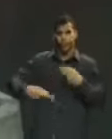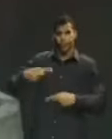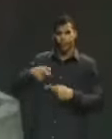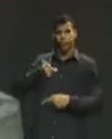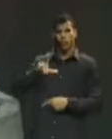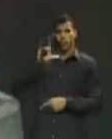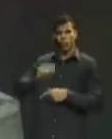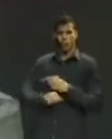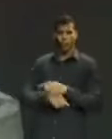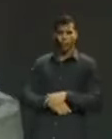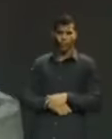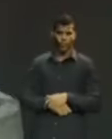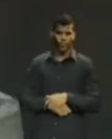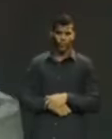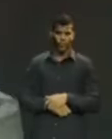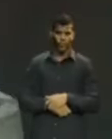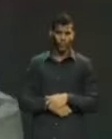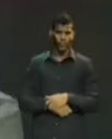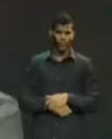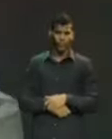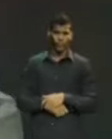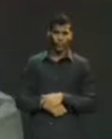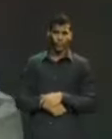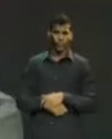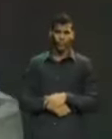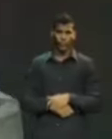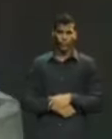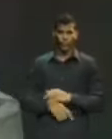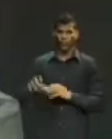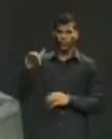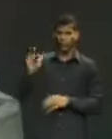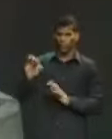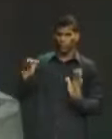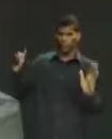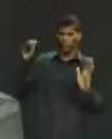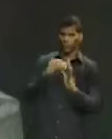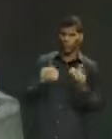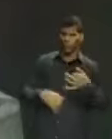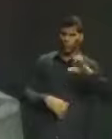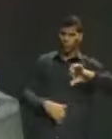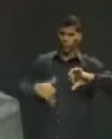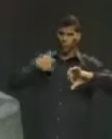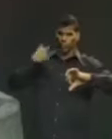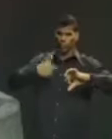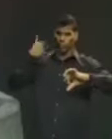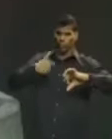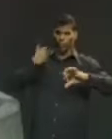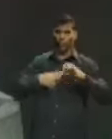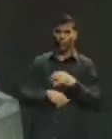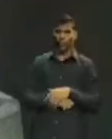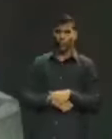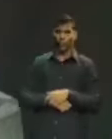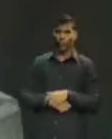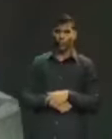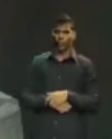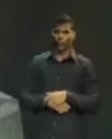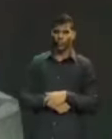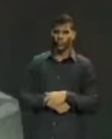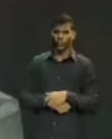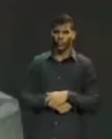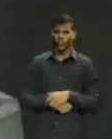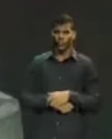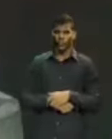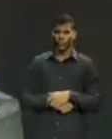sobretudo, na faixa etária de 10 a 19 anos. 10 a 19 anos. Pelo